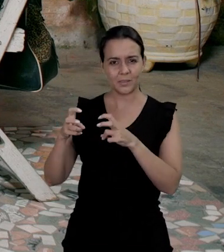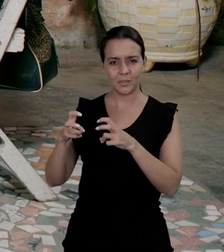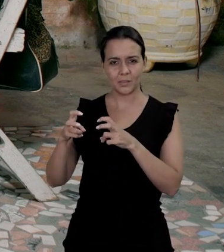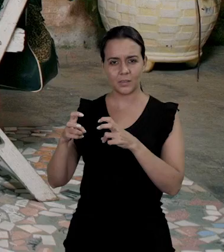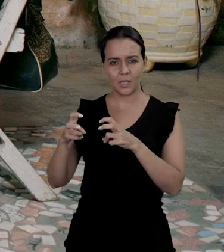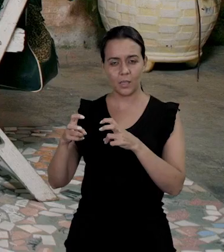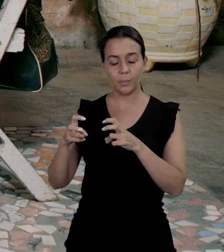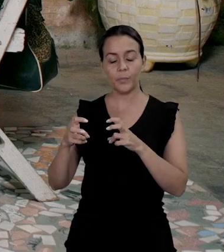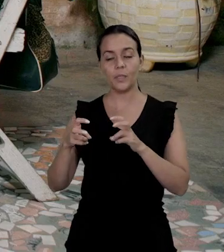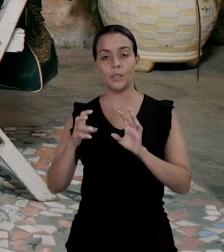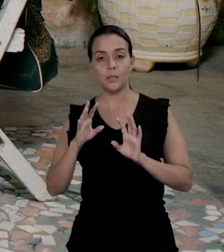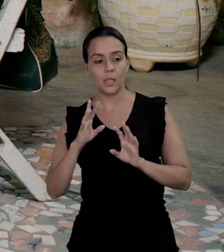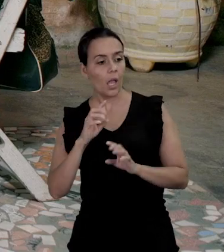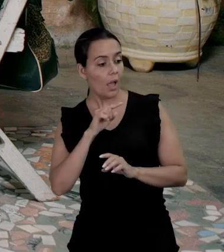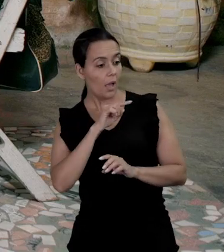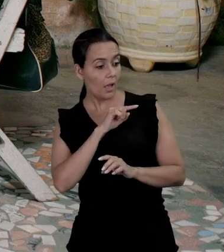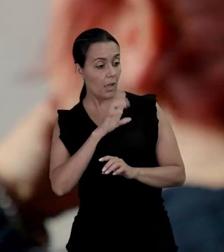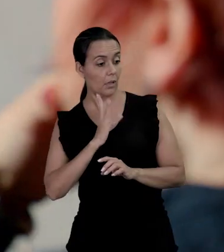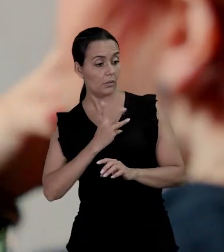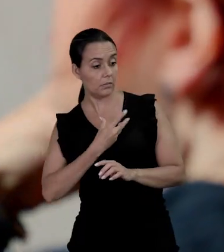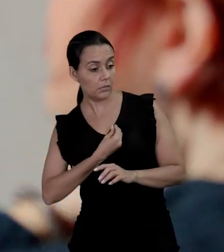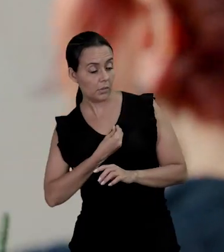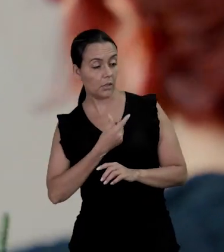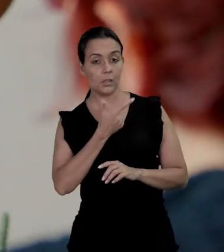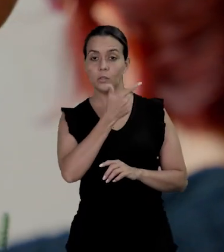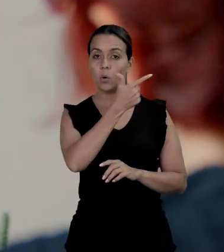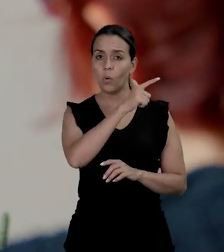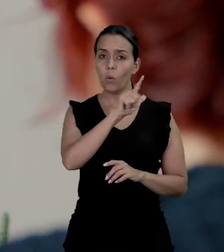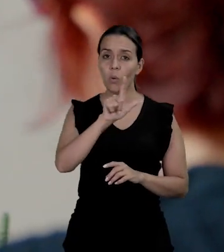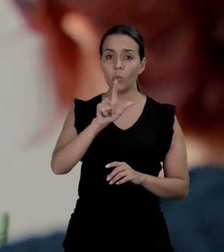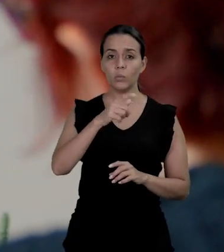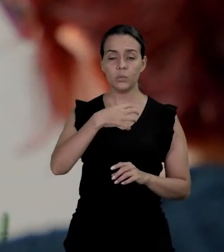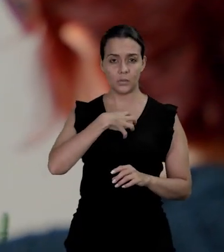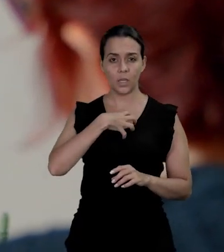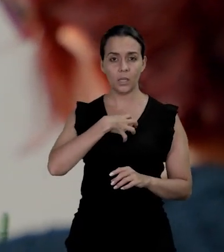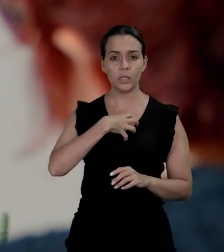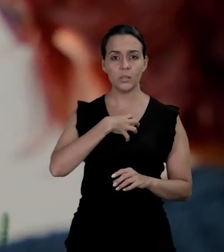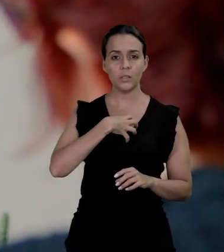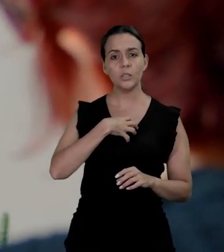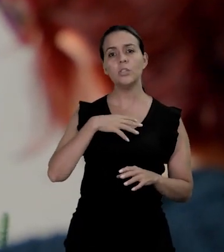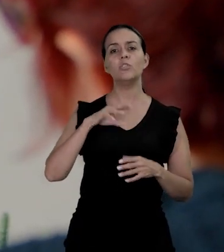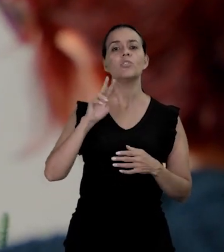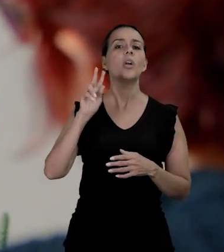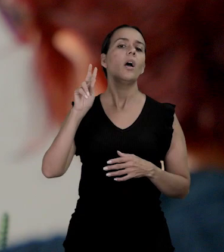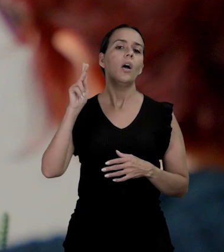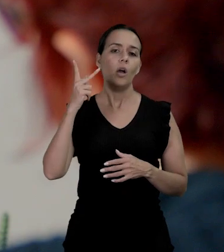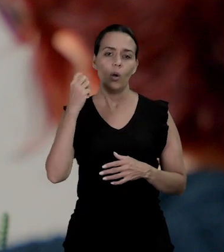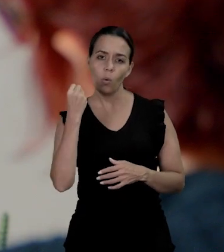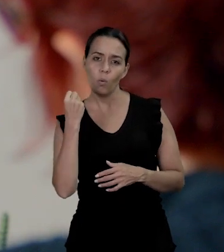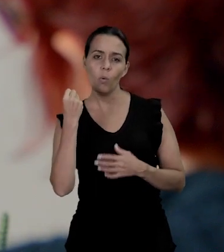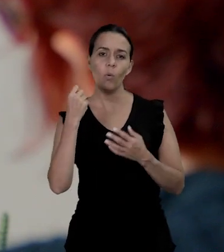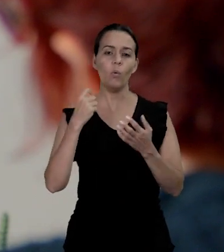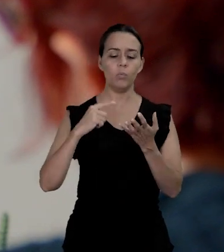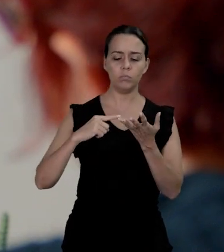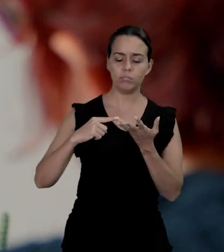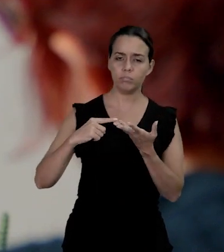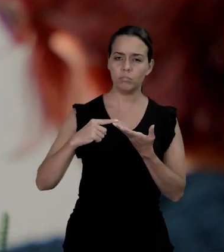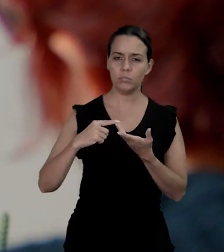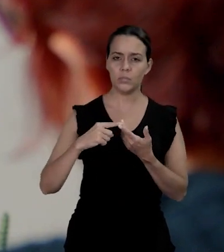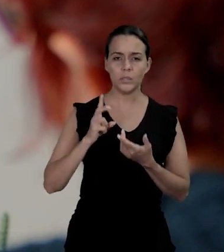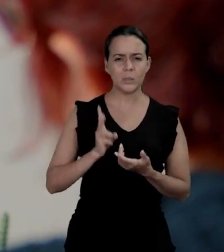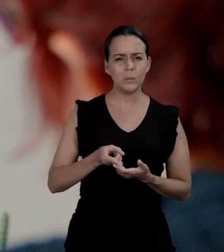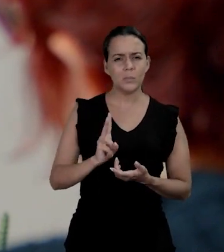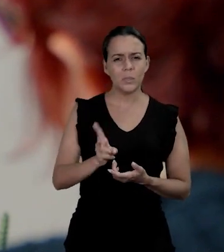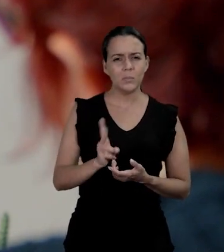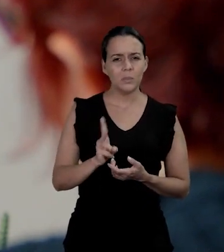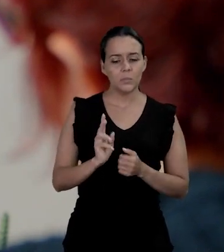você vai tendo cada vez menos casos de pessoas trans ou de pessoas homo ou que